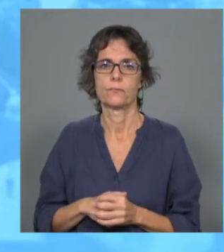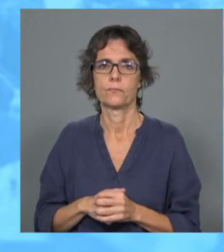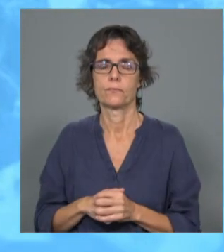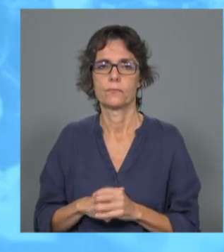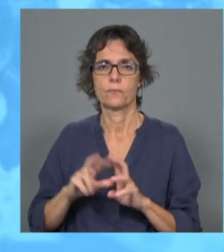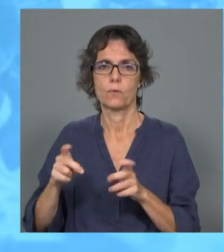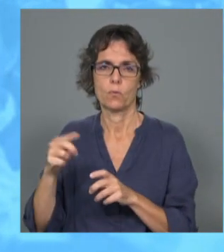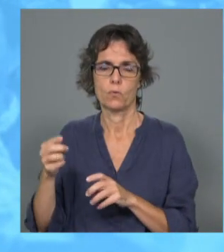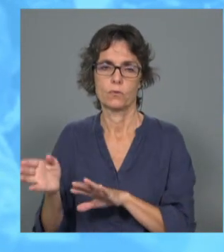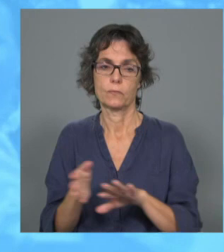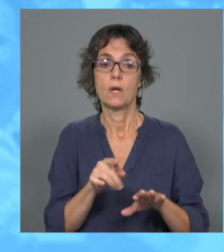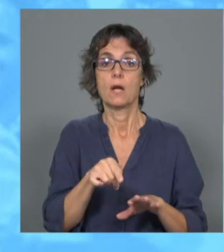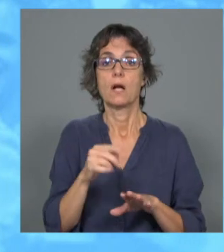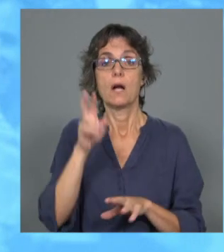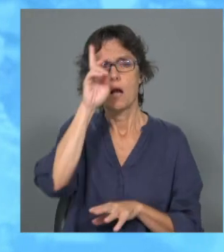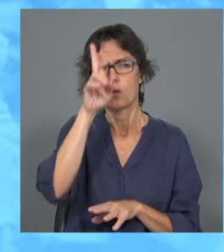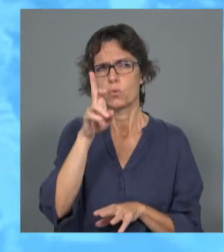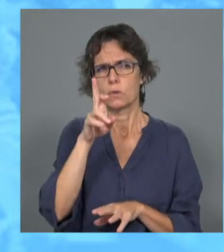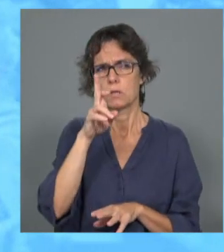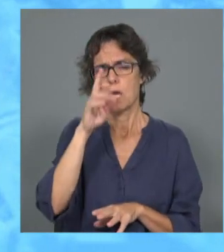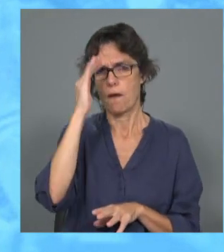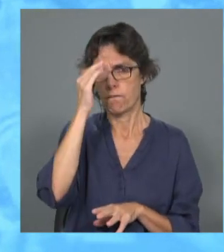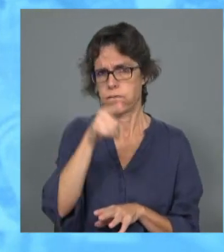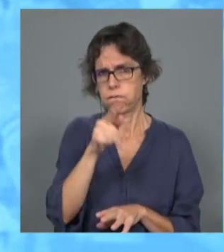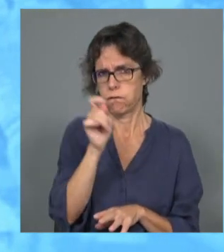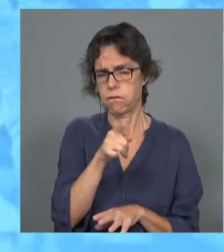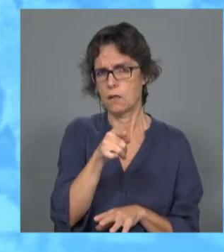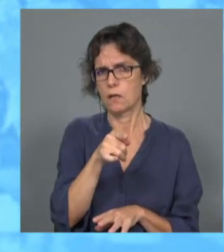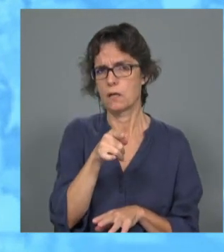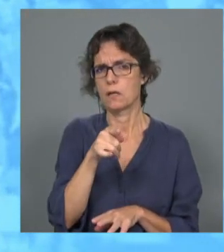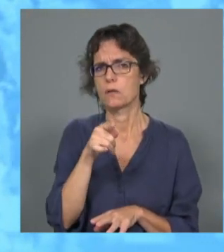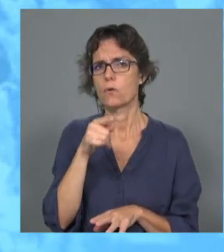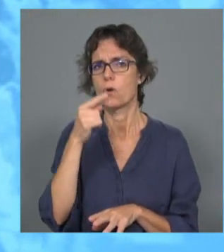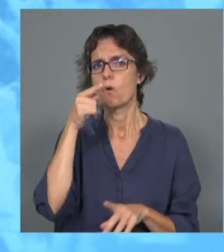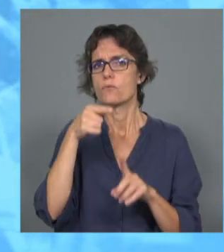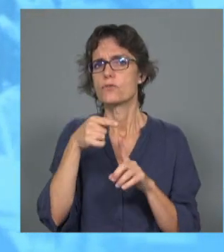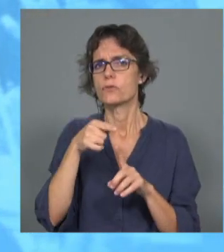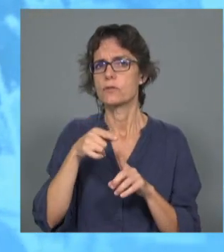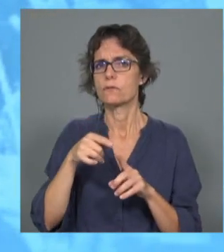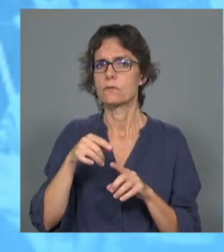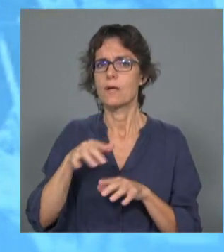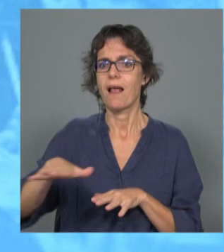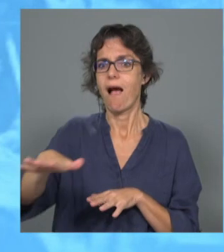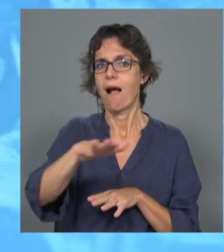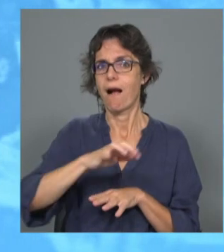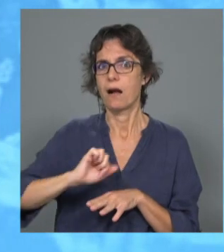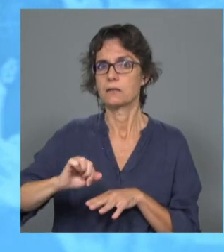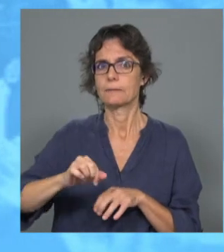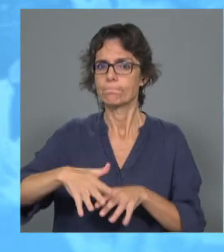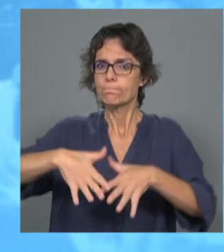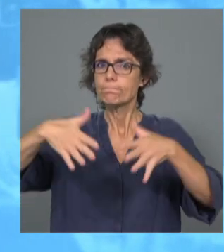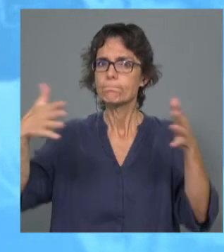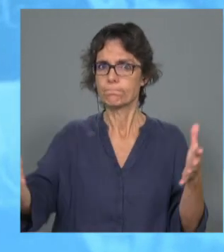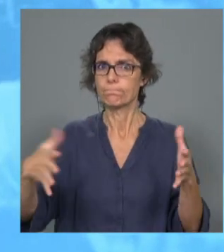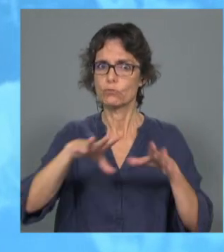neste conflito em fevereiro com uma tentativa de alargar ou restaurar